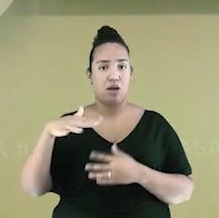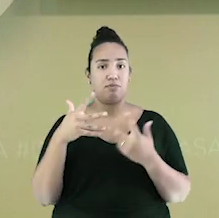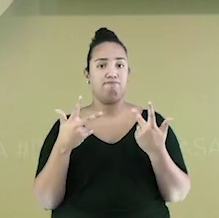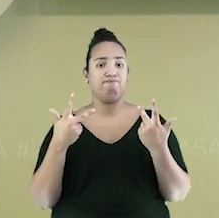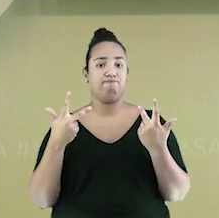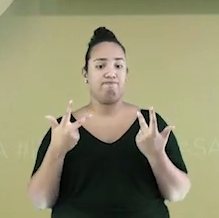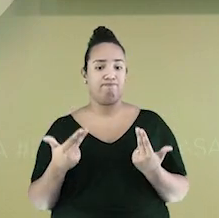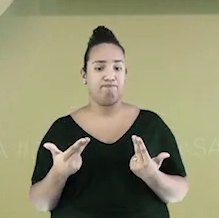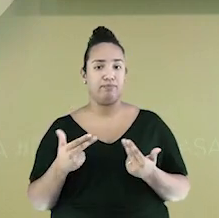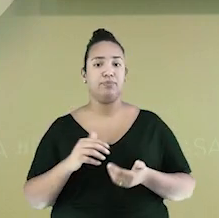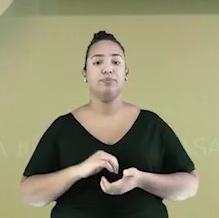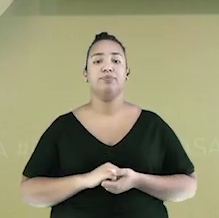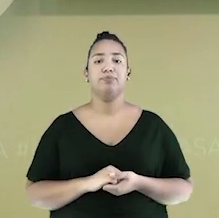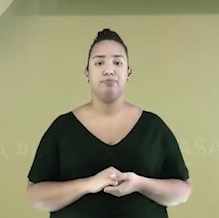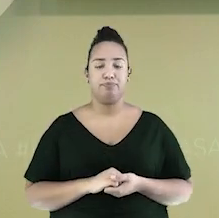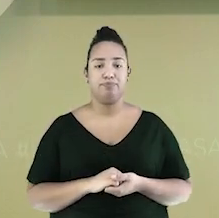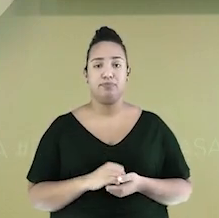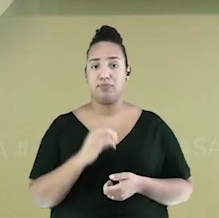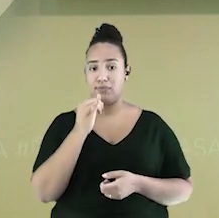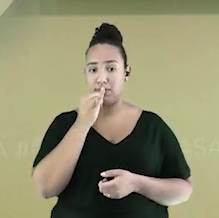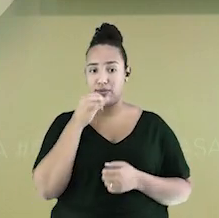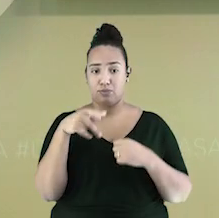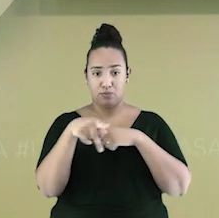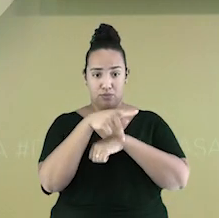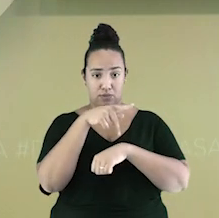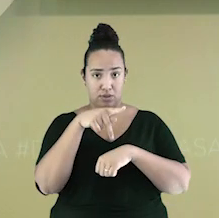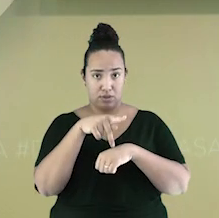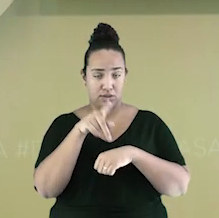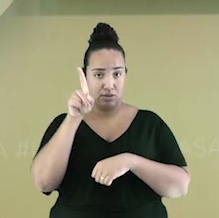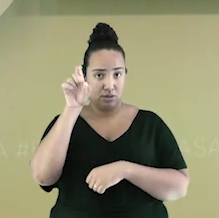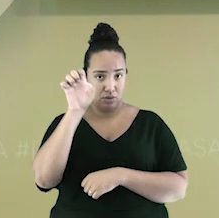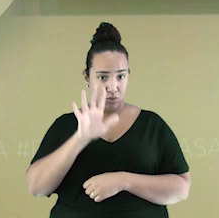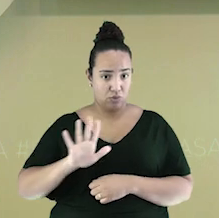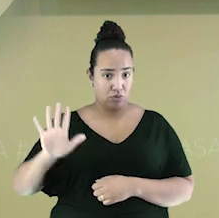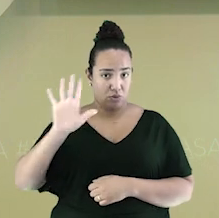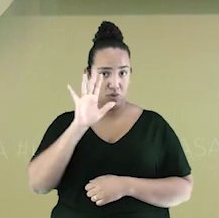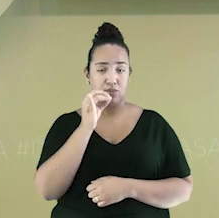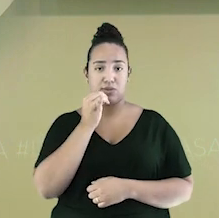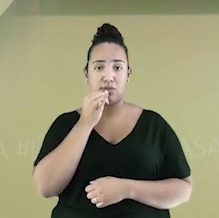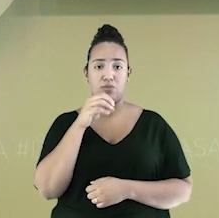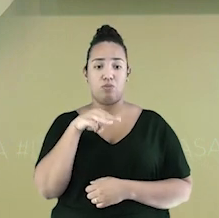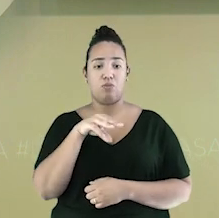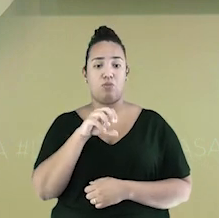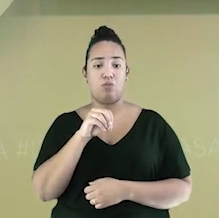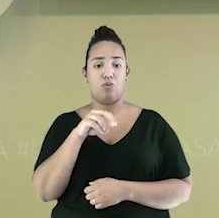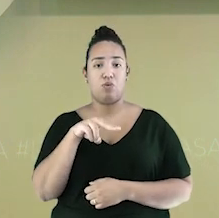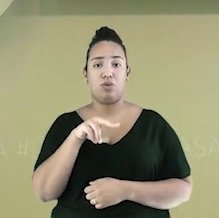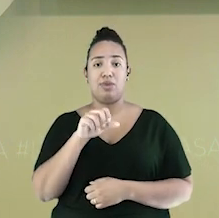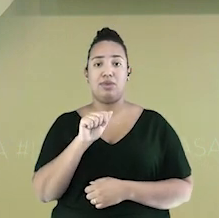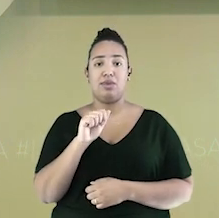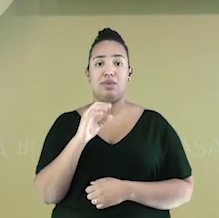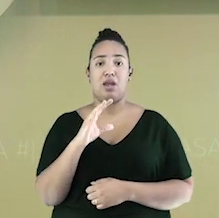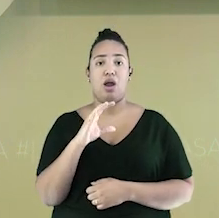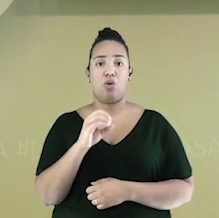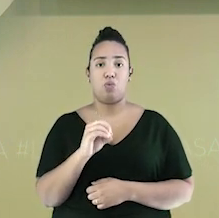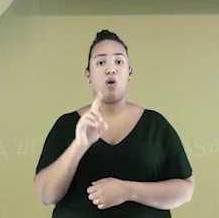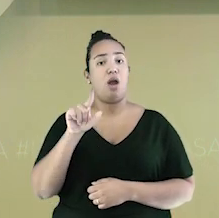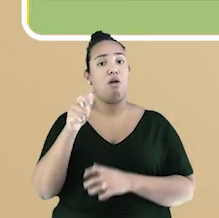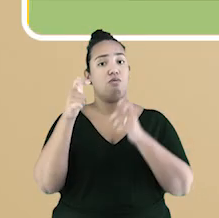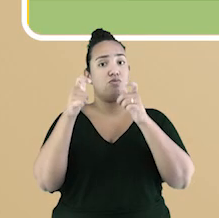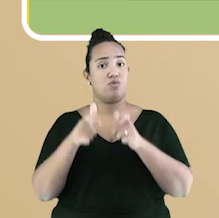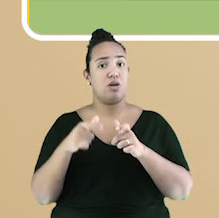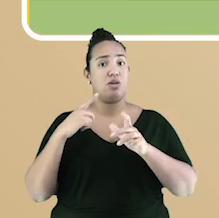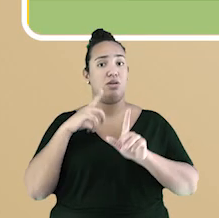mesmo espaço. O país de Mônaco, por exemplo, na Europa, é considerado um lugar